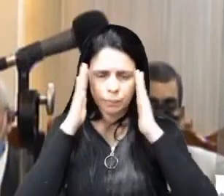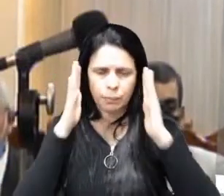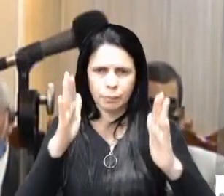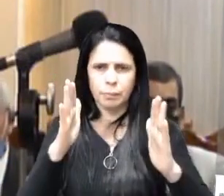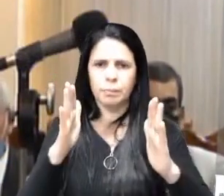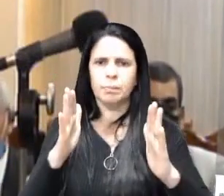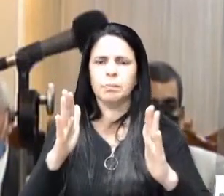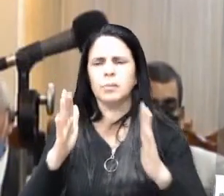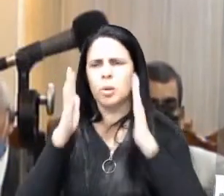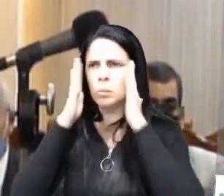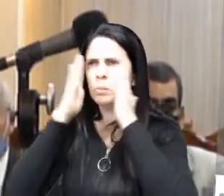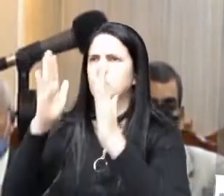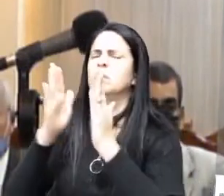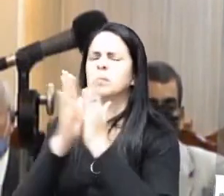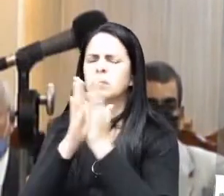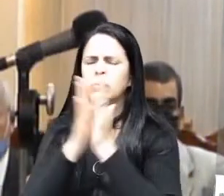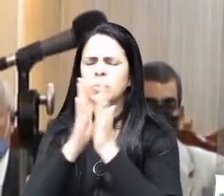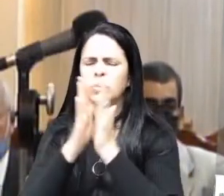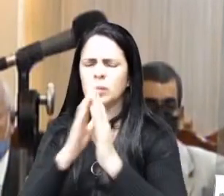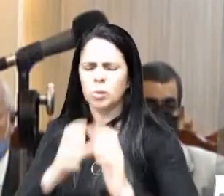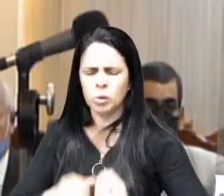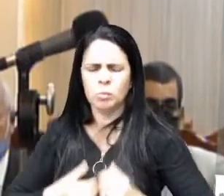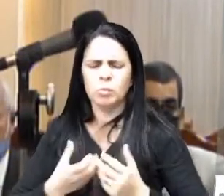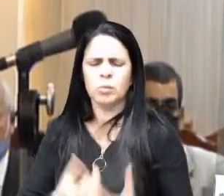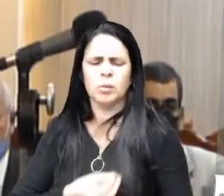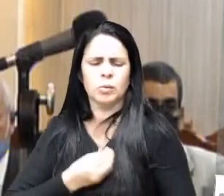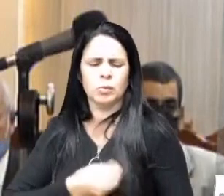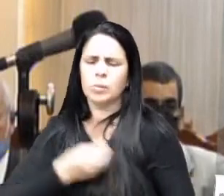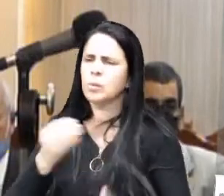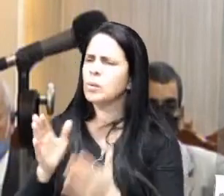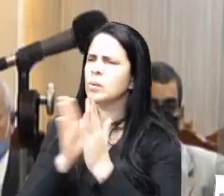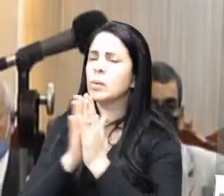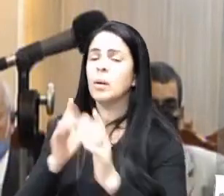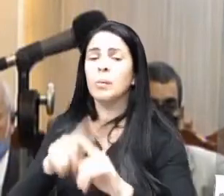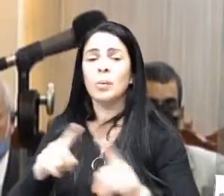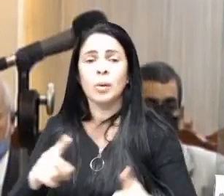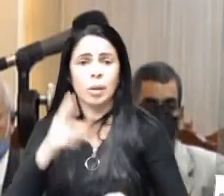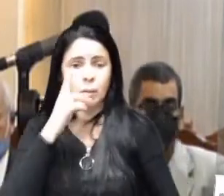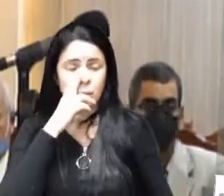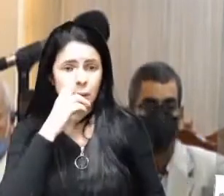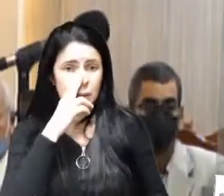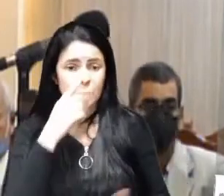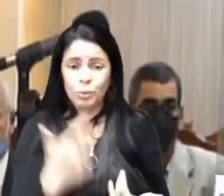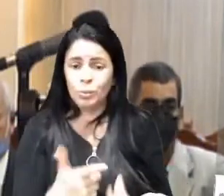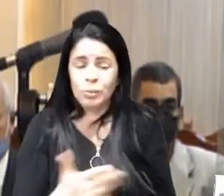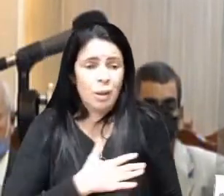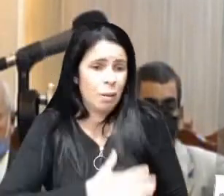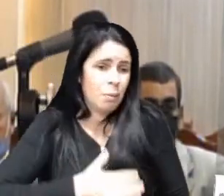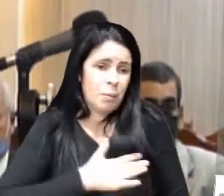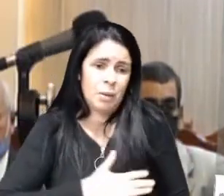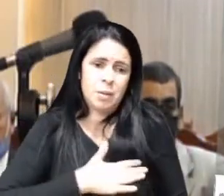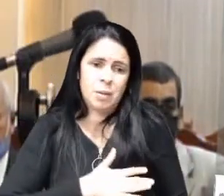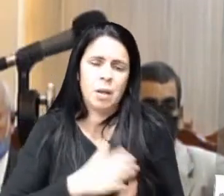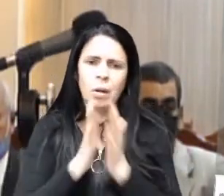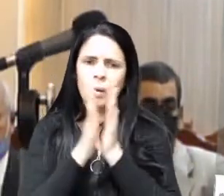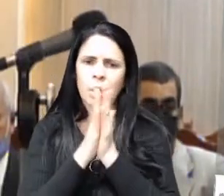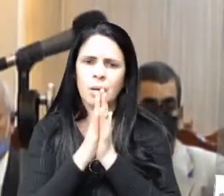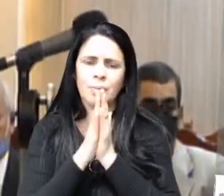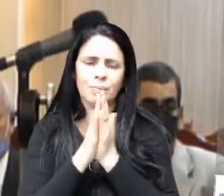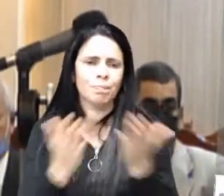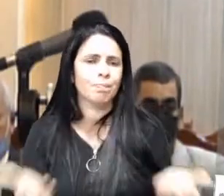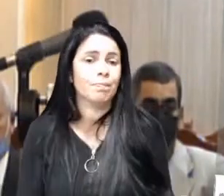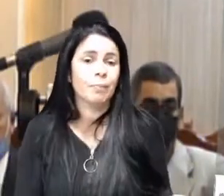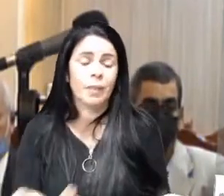oração. Um cristão que não tem prazer na oração, irmãos, sua vida fica fora da vontade de